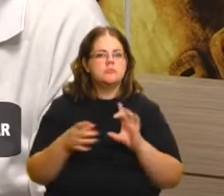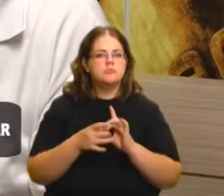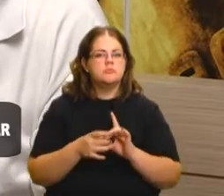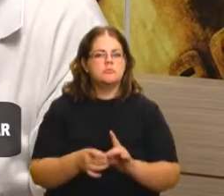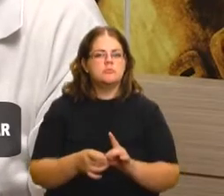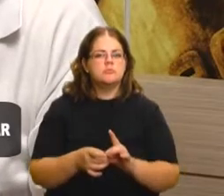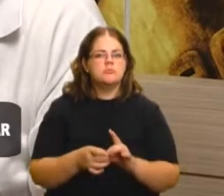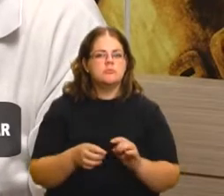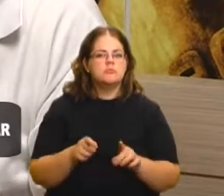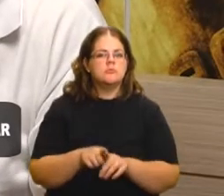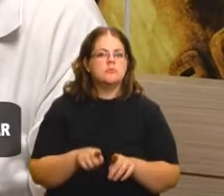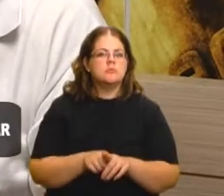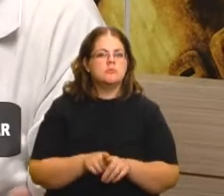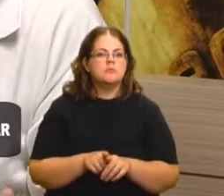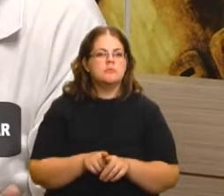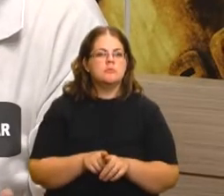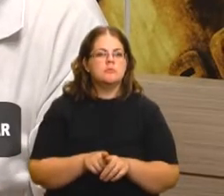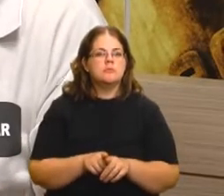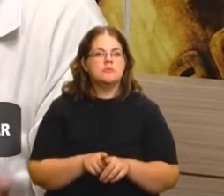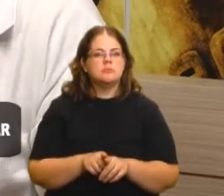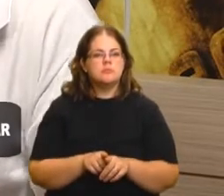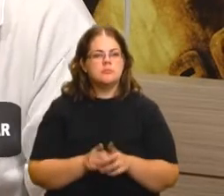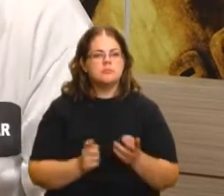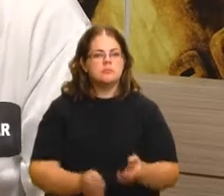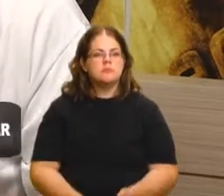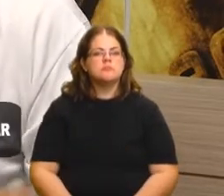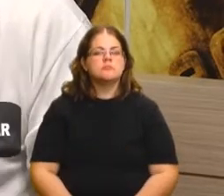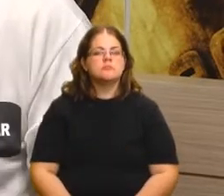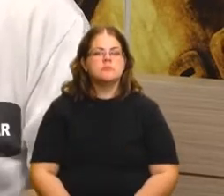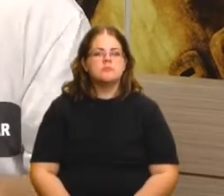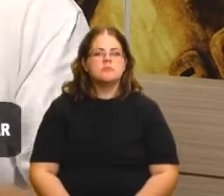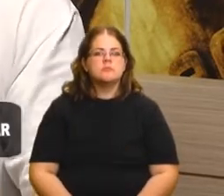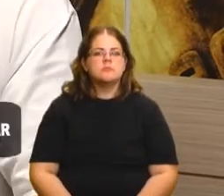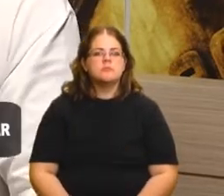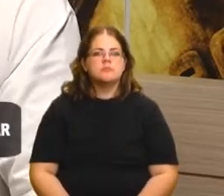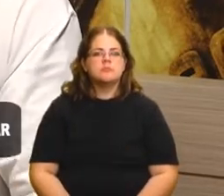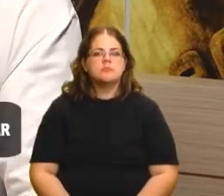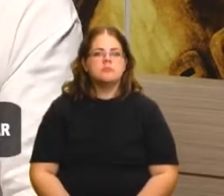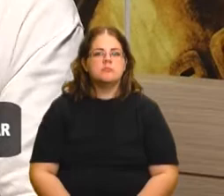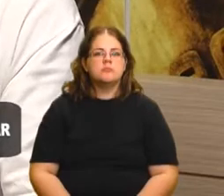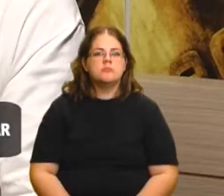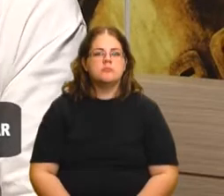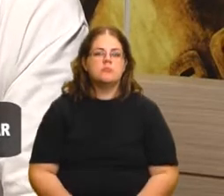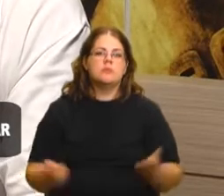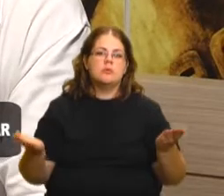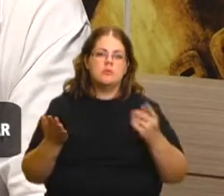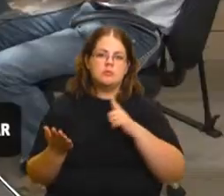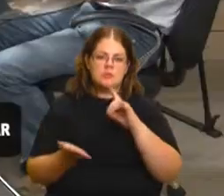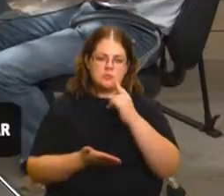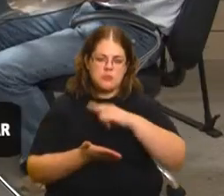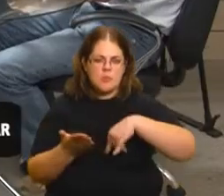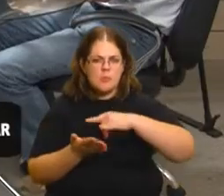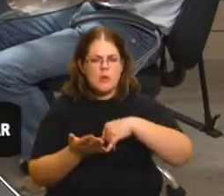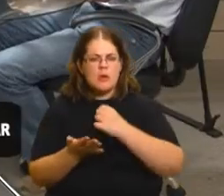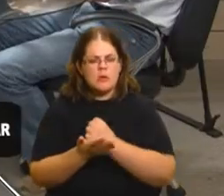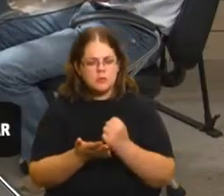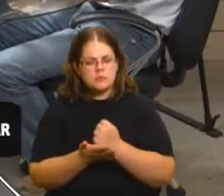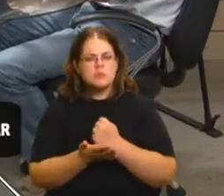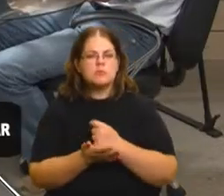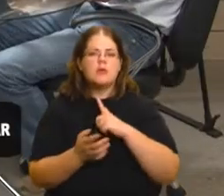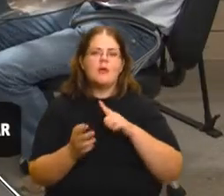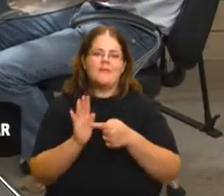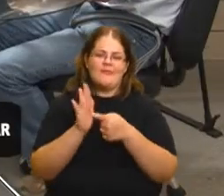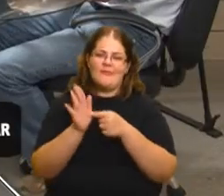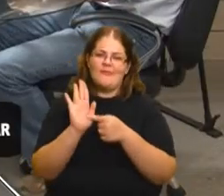tipo de intervenção. Bom, E hoje os documentos estão disponíveis. O